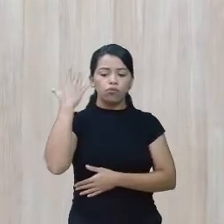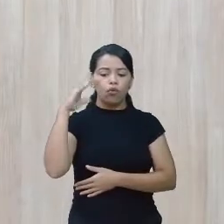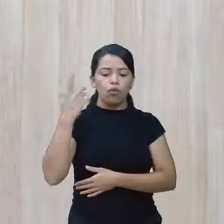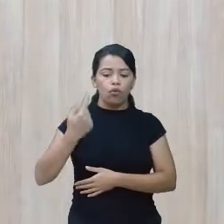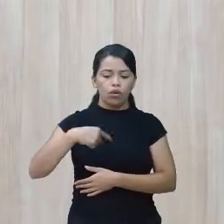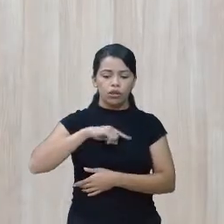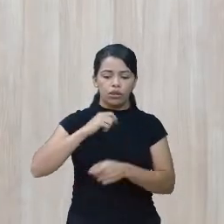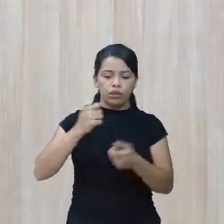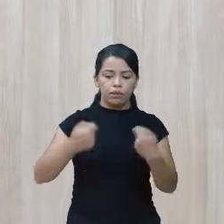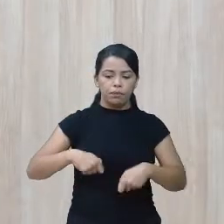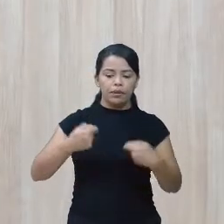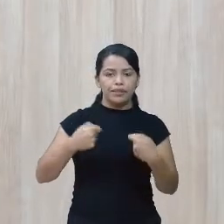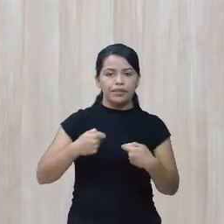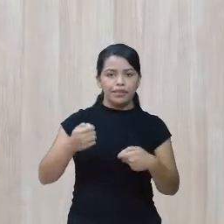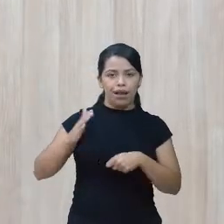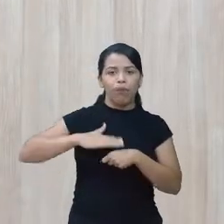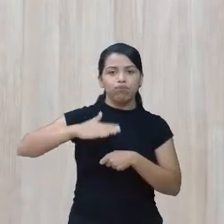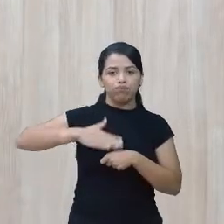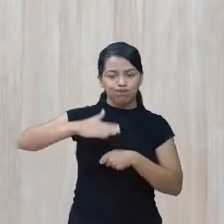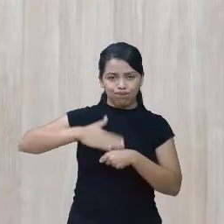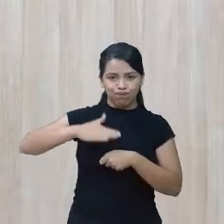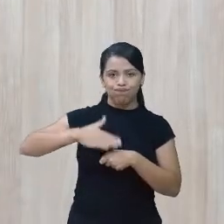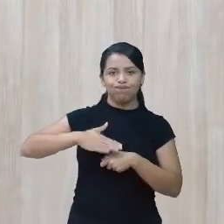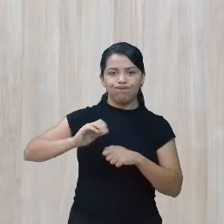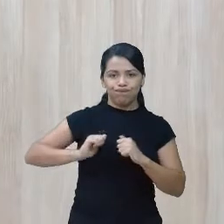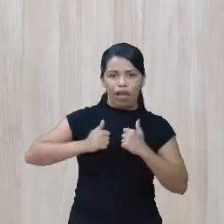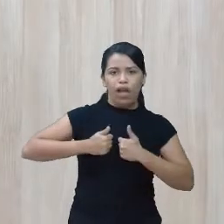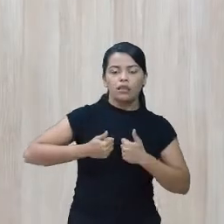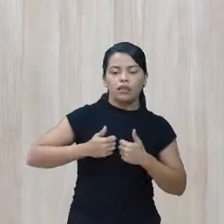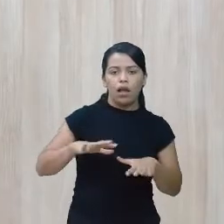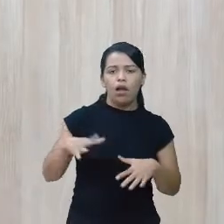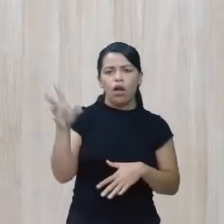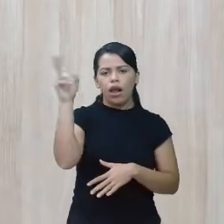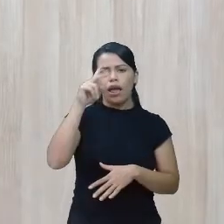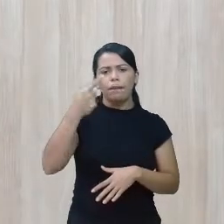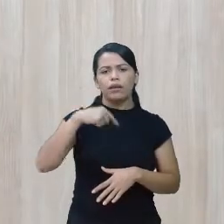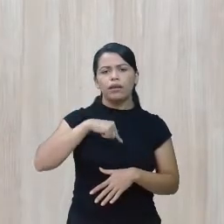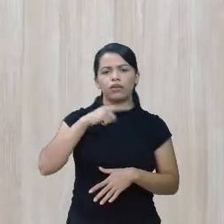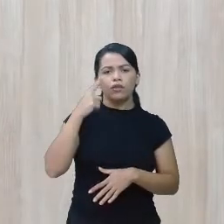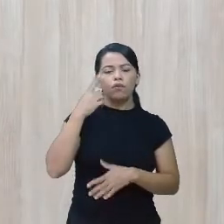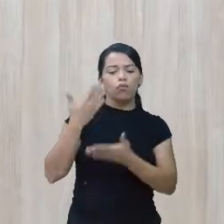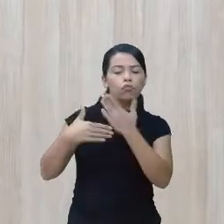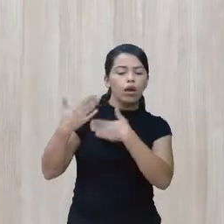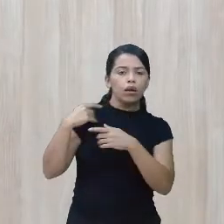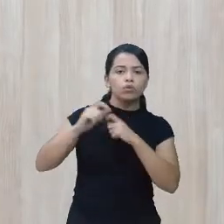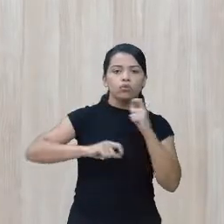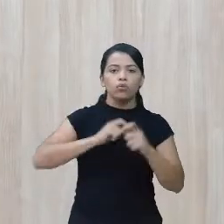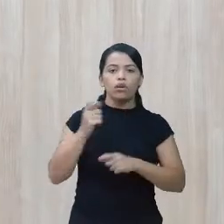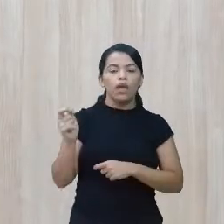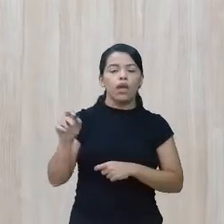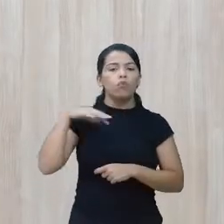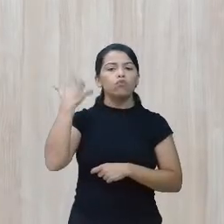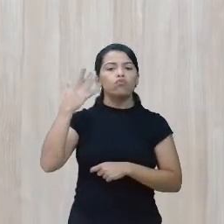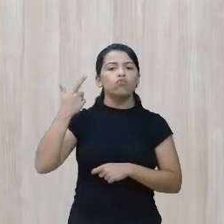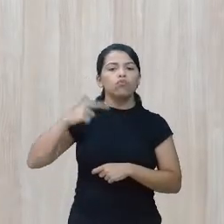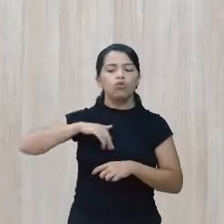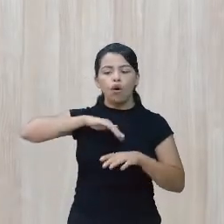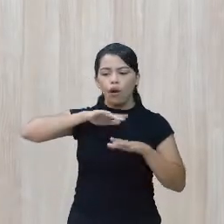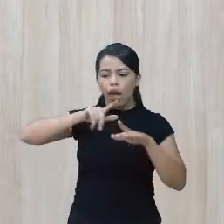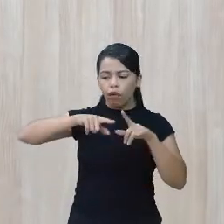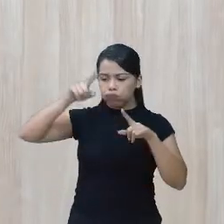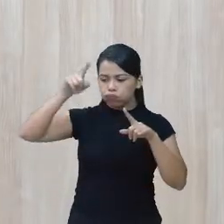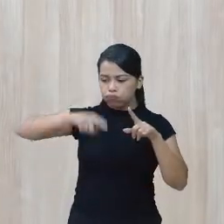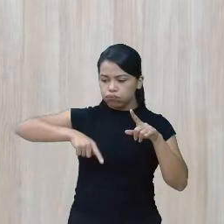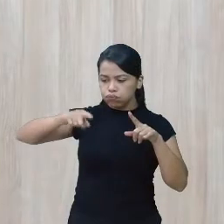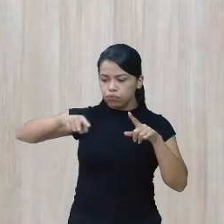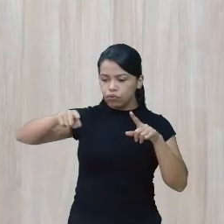tem que agir, né? Lembram que a gente viu antes que o som é uma onda mecânica, ele é produzido